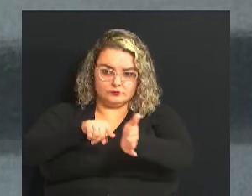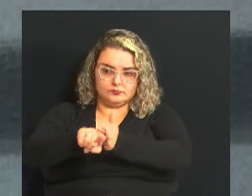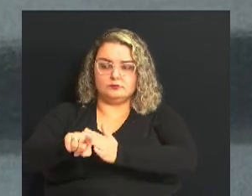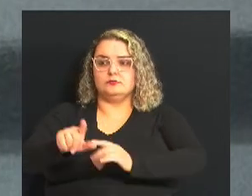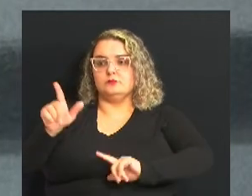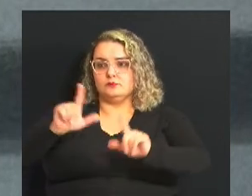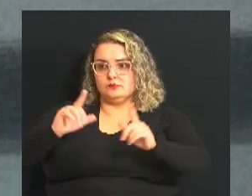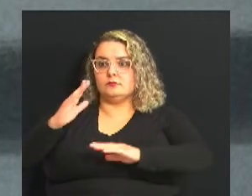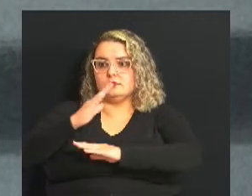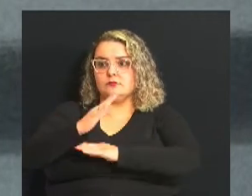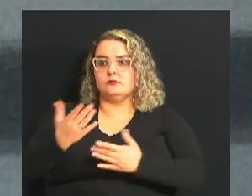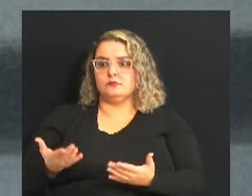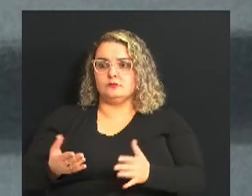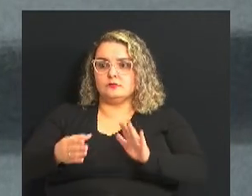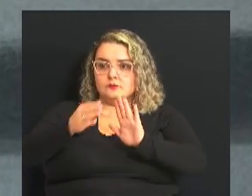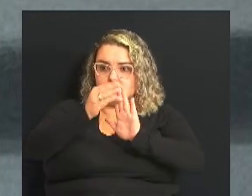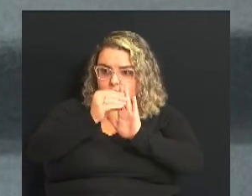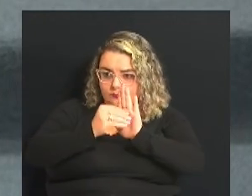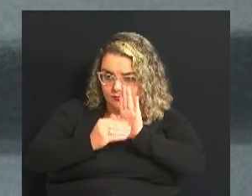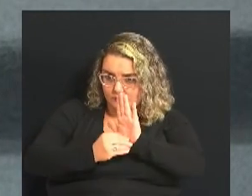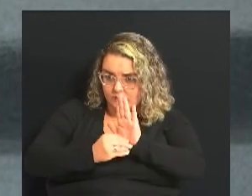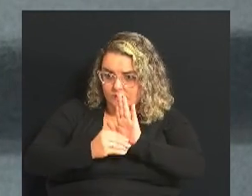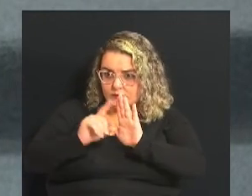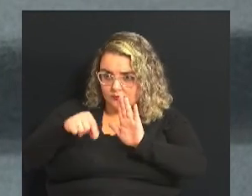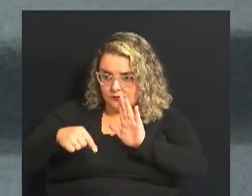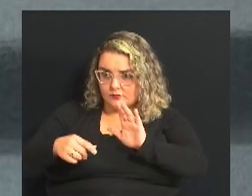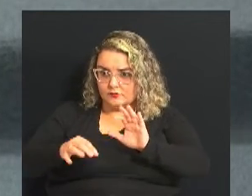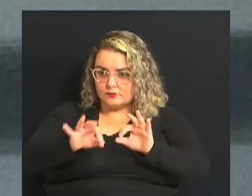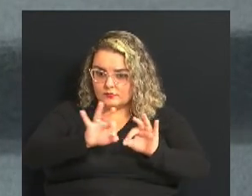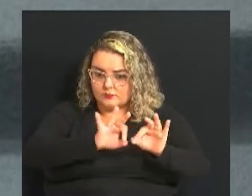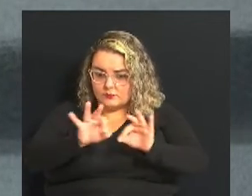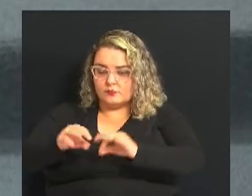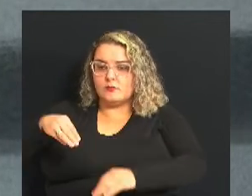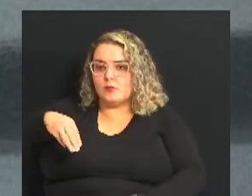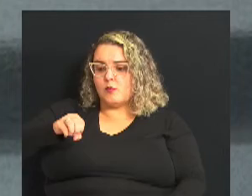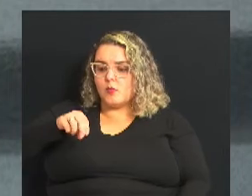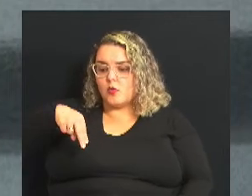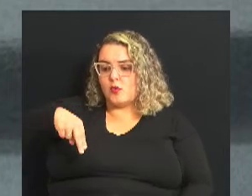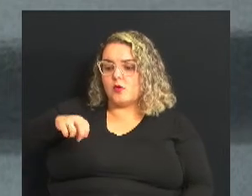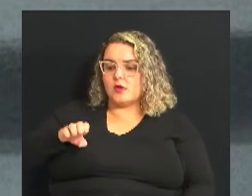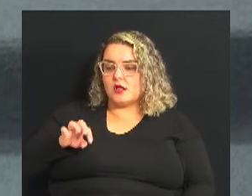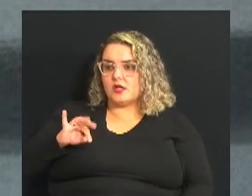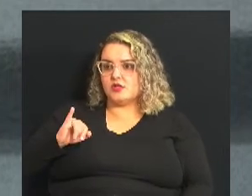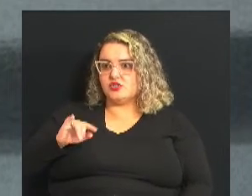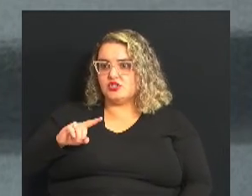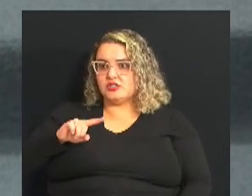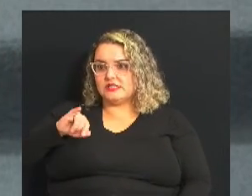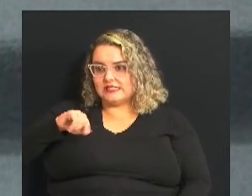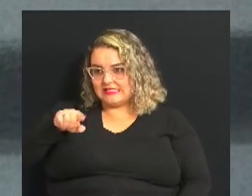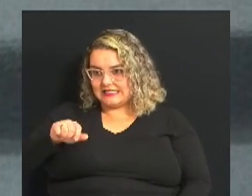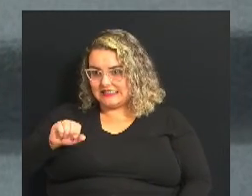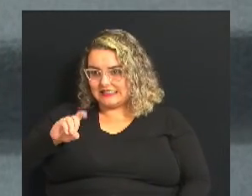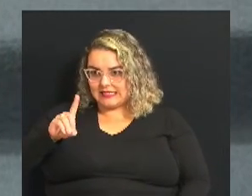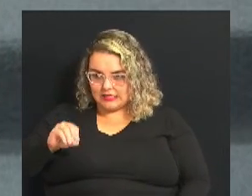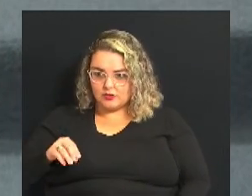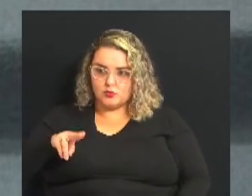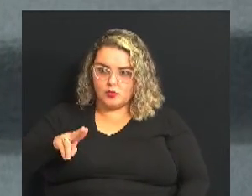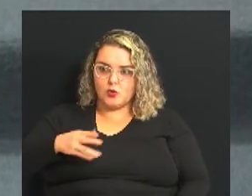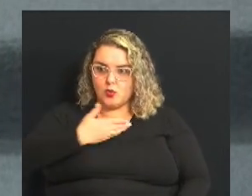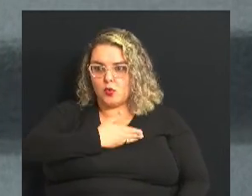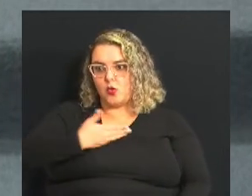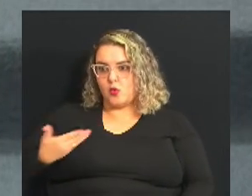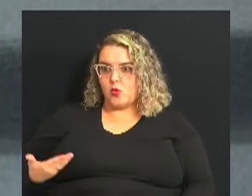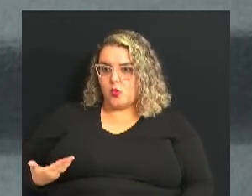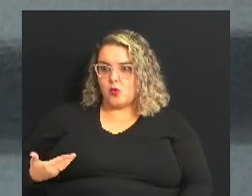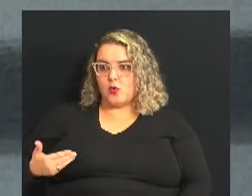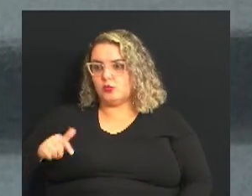Câmara é: esse conteúdo da TV Câmara ele é monetizado ou ele é público? Público não, é sem